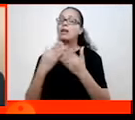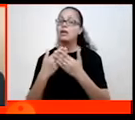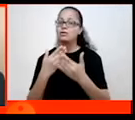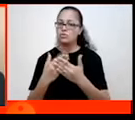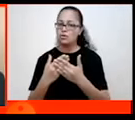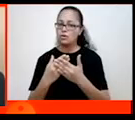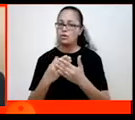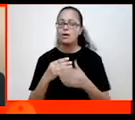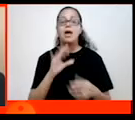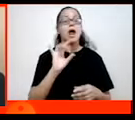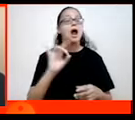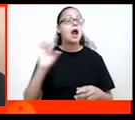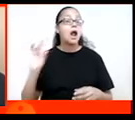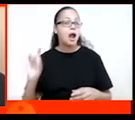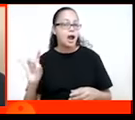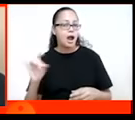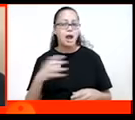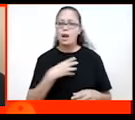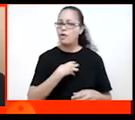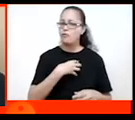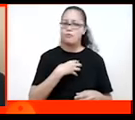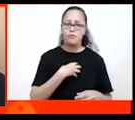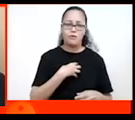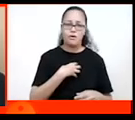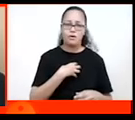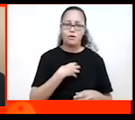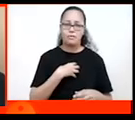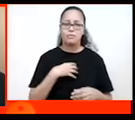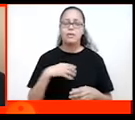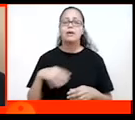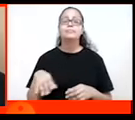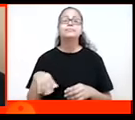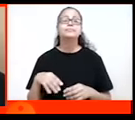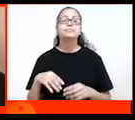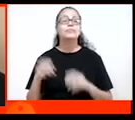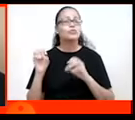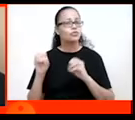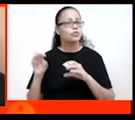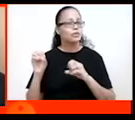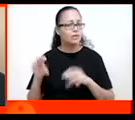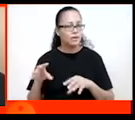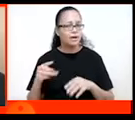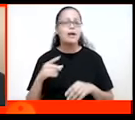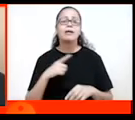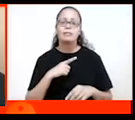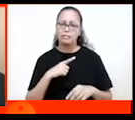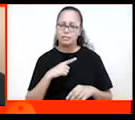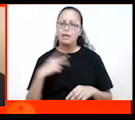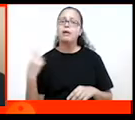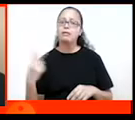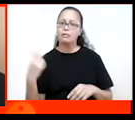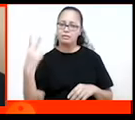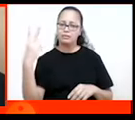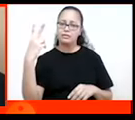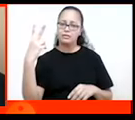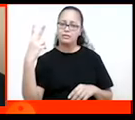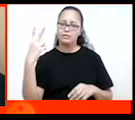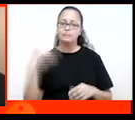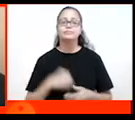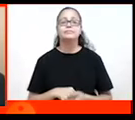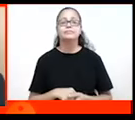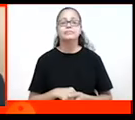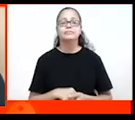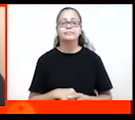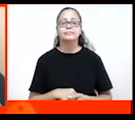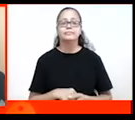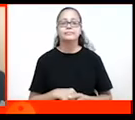que cada forma de educação, o ensino remoto, né, o ensino presencial tem as suas peculiaridades, né, as suas vantagens. Nenhum é de todo ruim, nenhum é